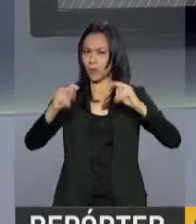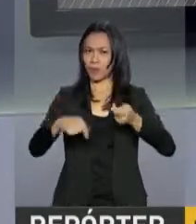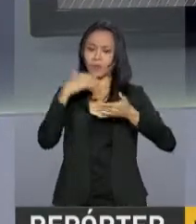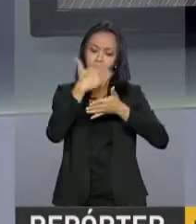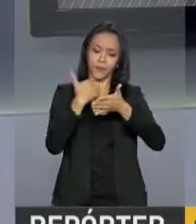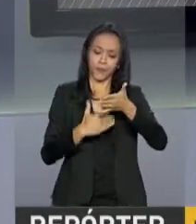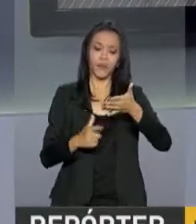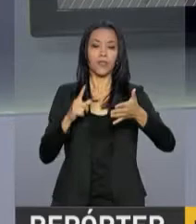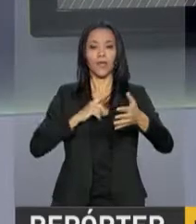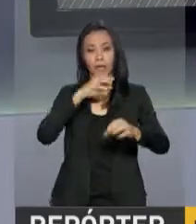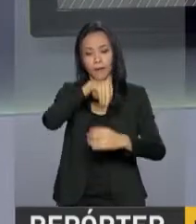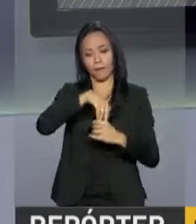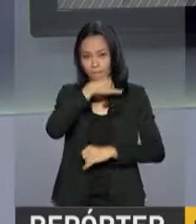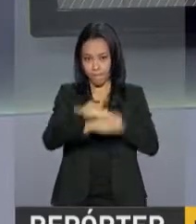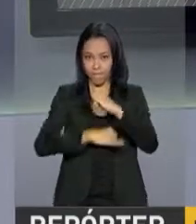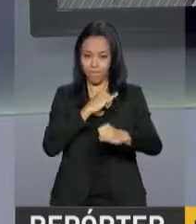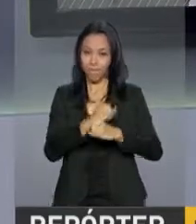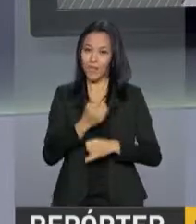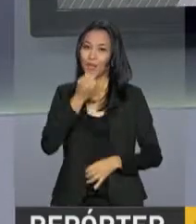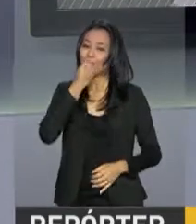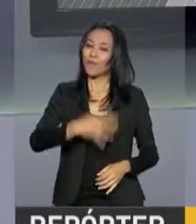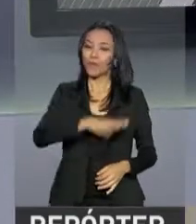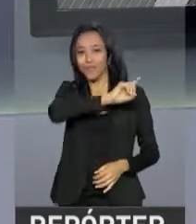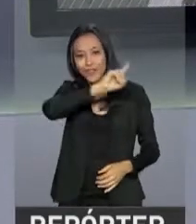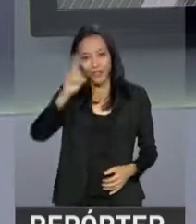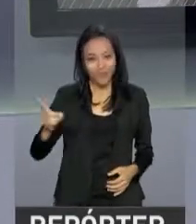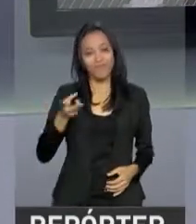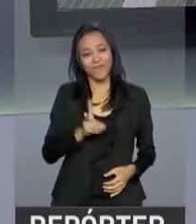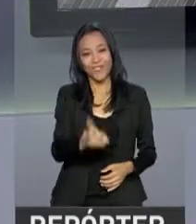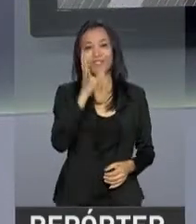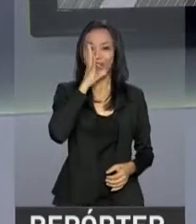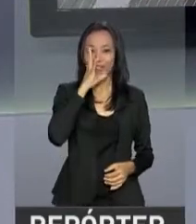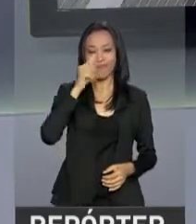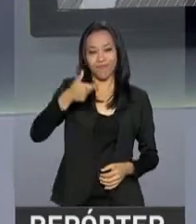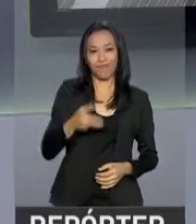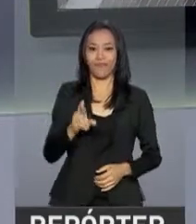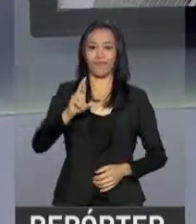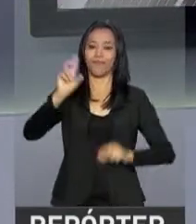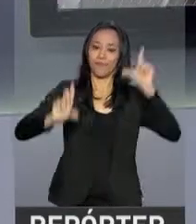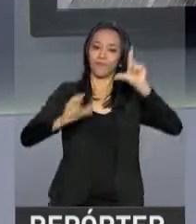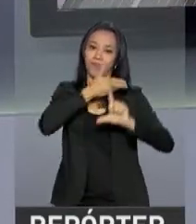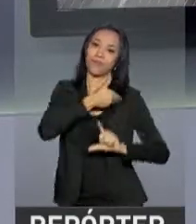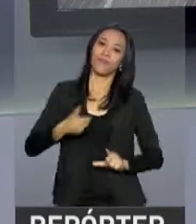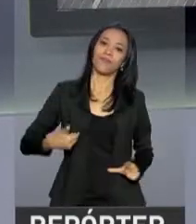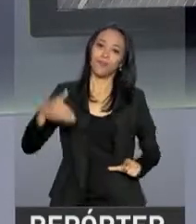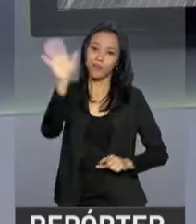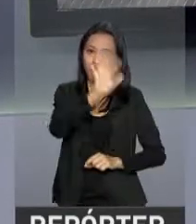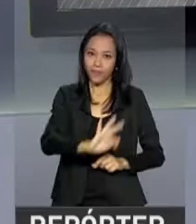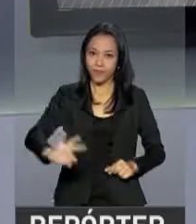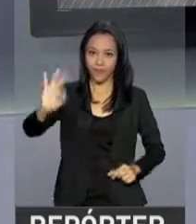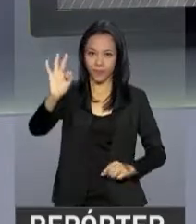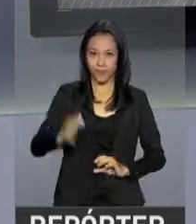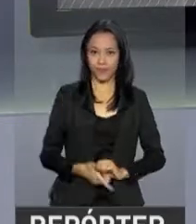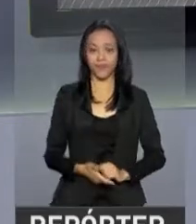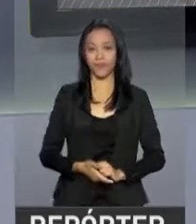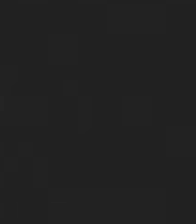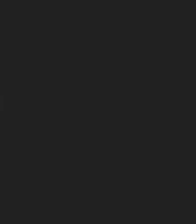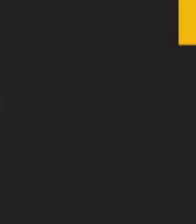está na nossa página na internet bom dia pra você continue com a gente aqui na nbr a tv do governo federal